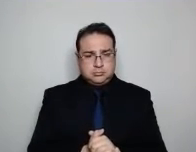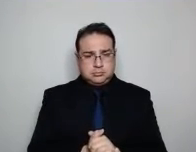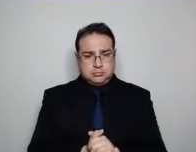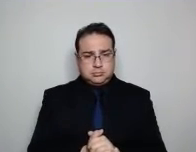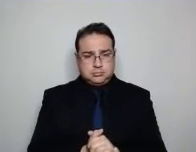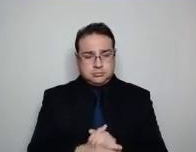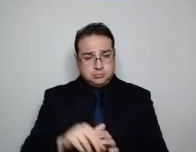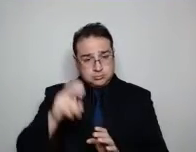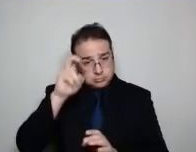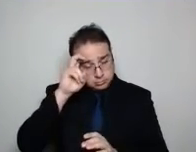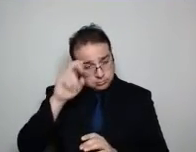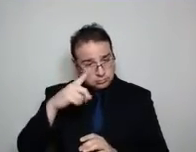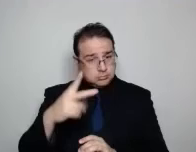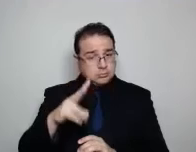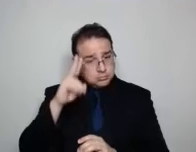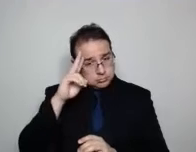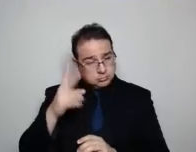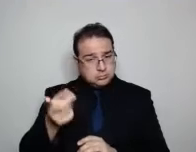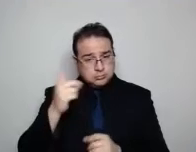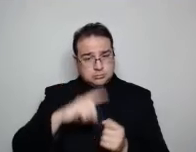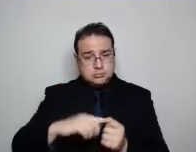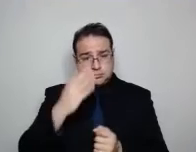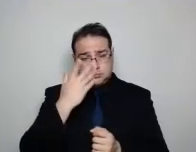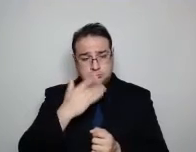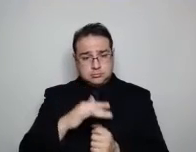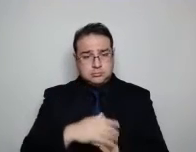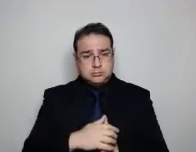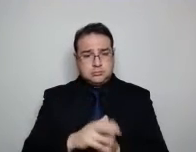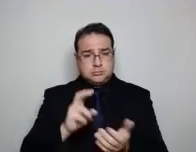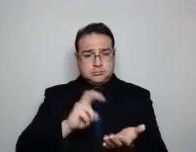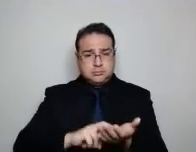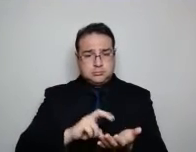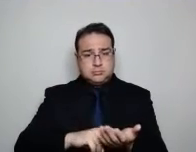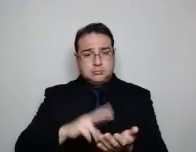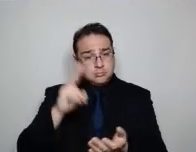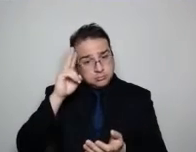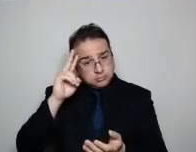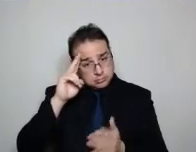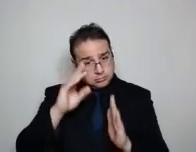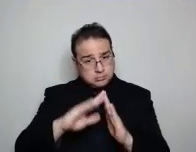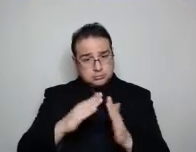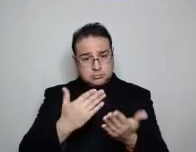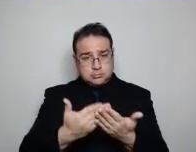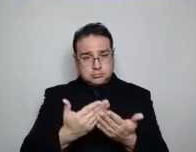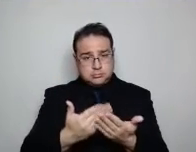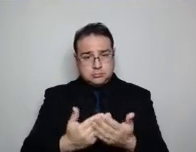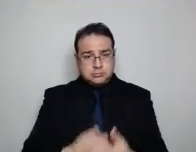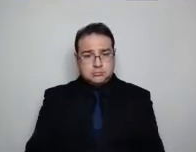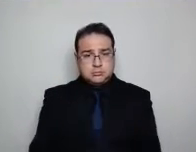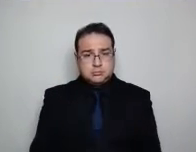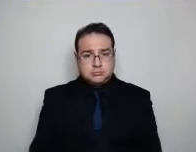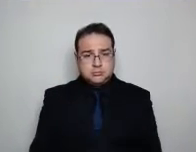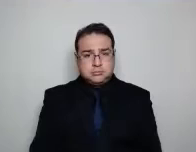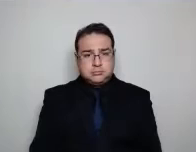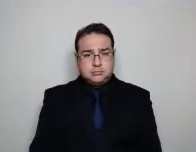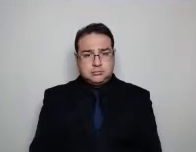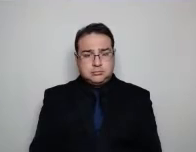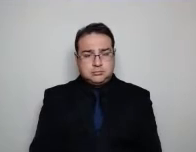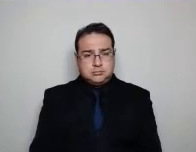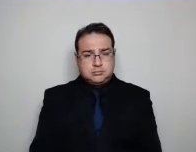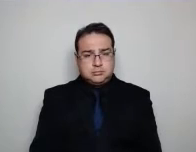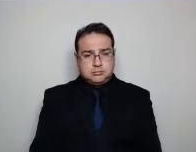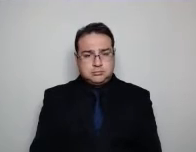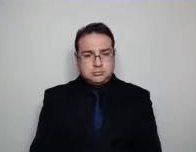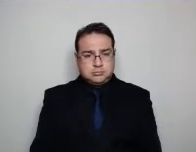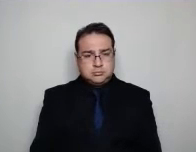segunda-feira, devolvendo as crianças pela manhã, na segunda-feira, na escola. Ainda que haja um